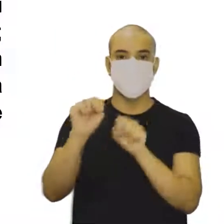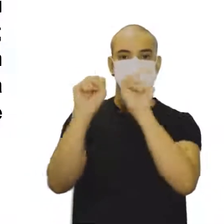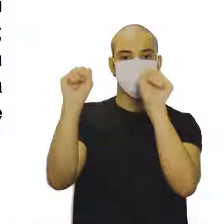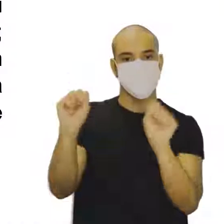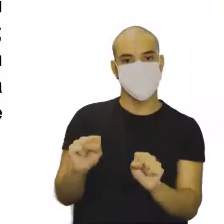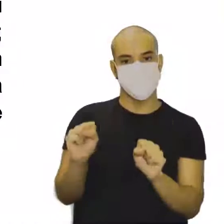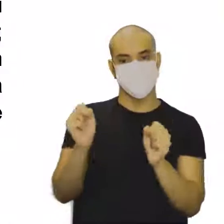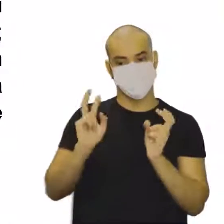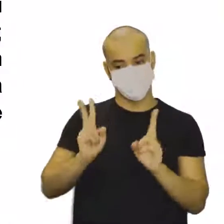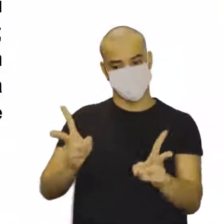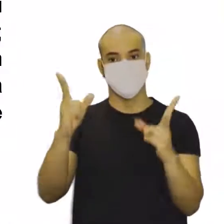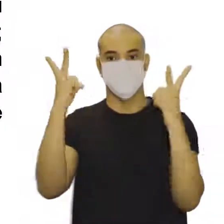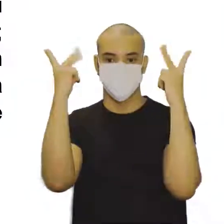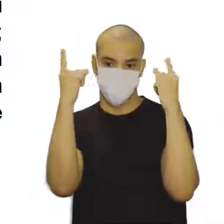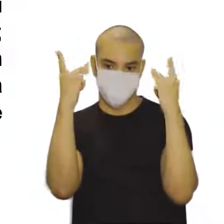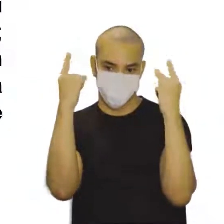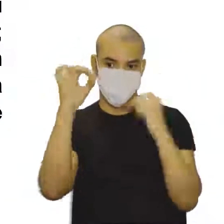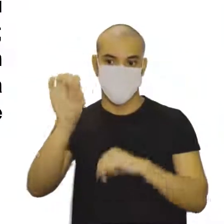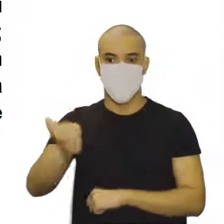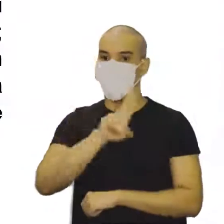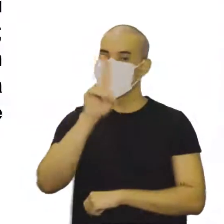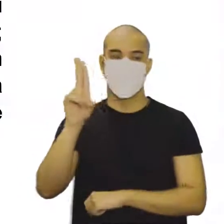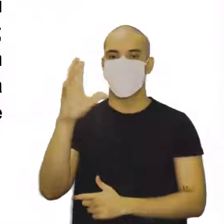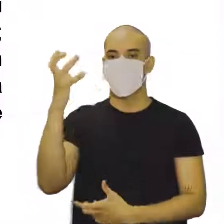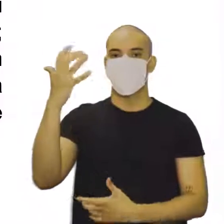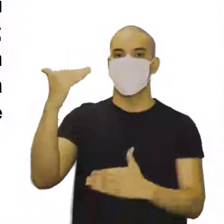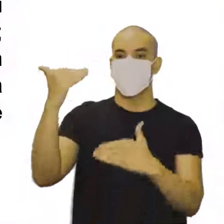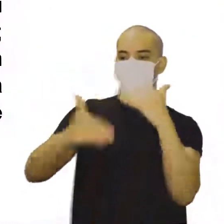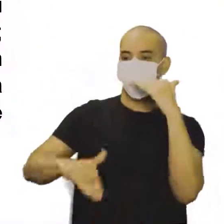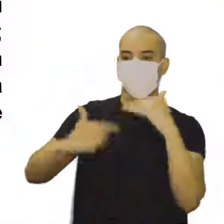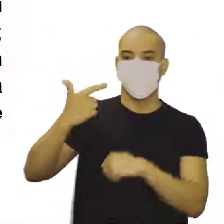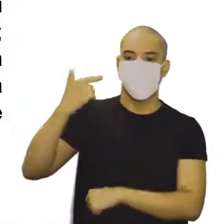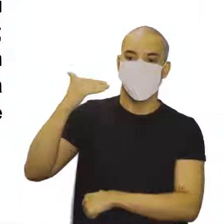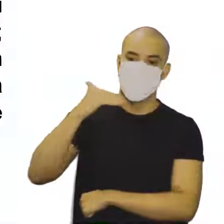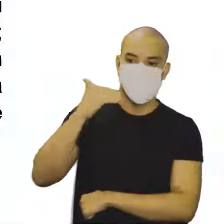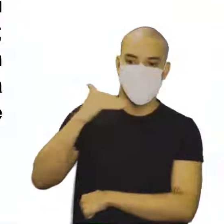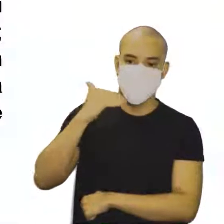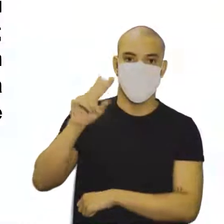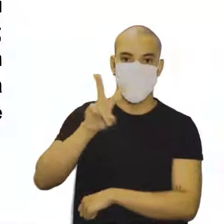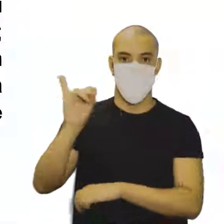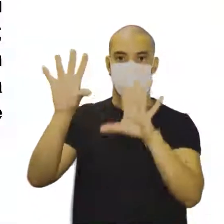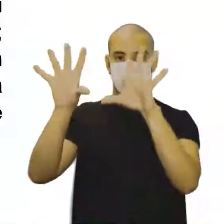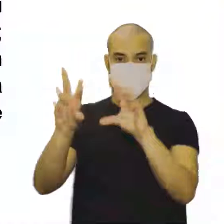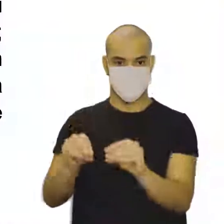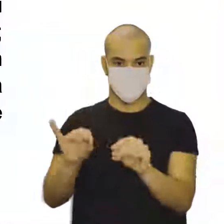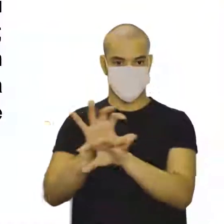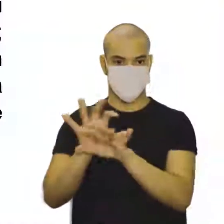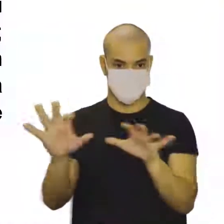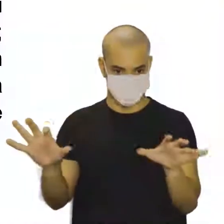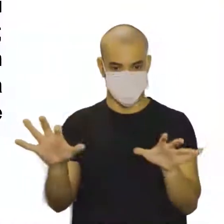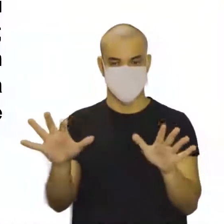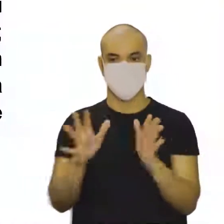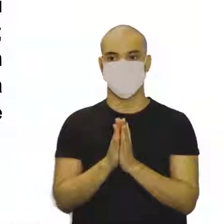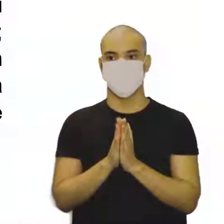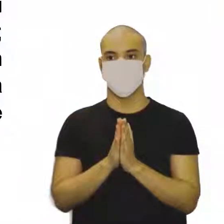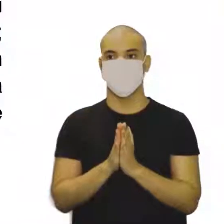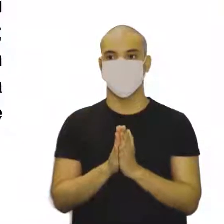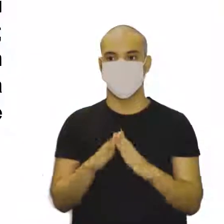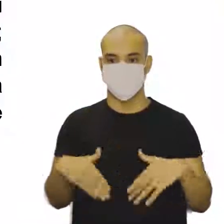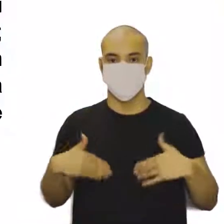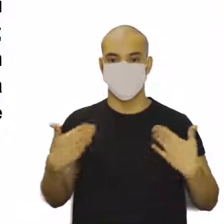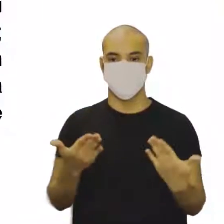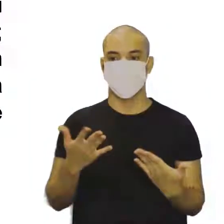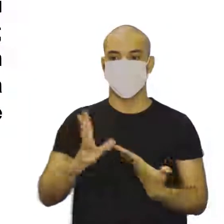está operando em condições normais e caso não esteja, ele também vai lá e desliga essa parcela, ok?